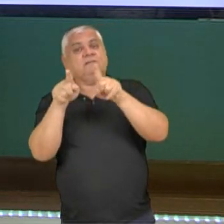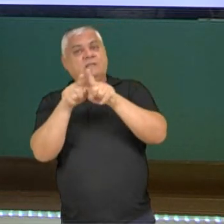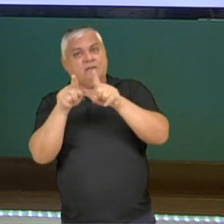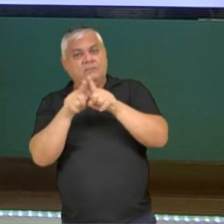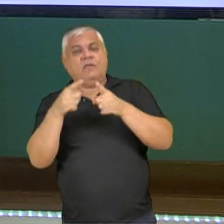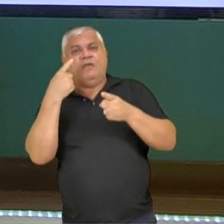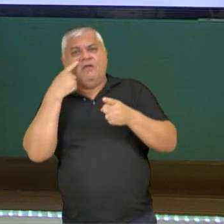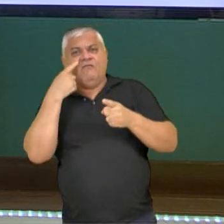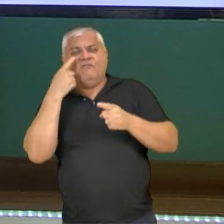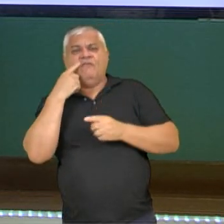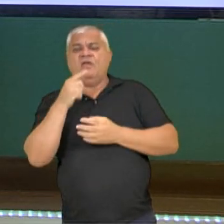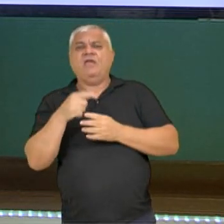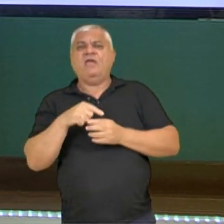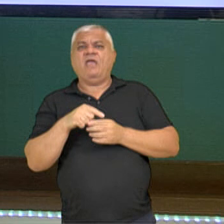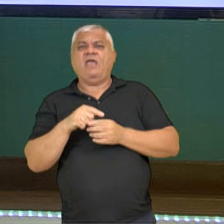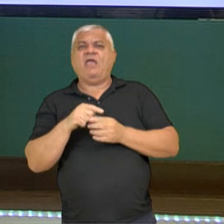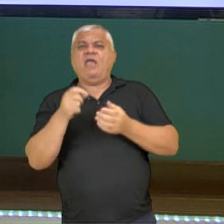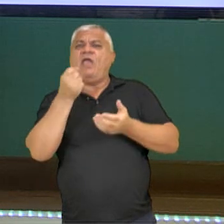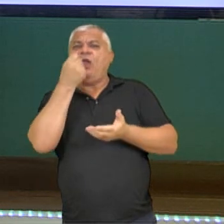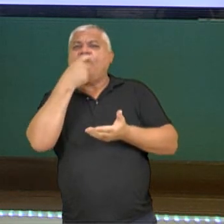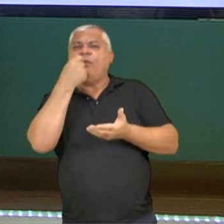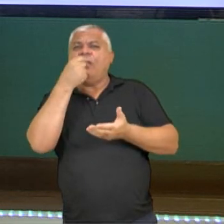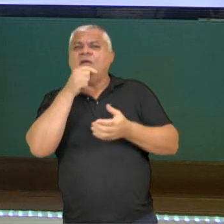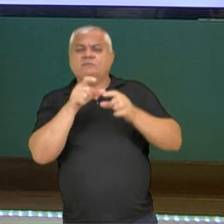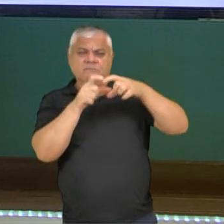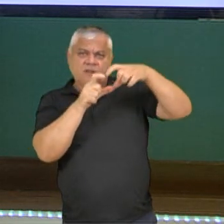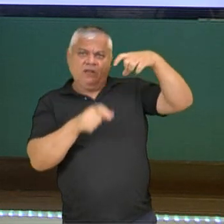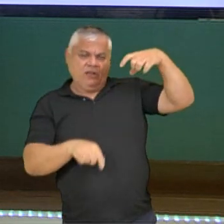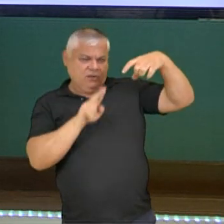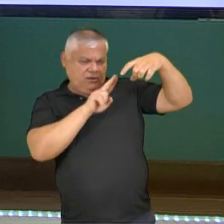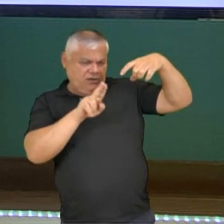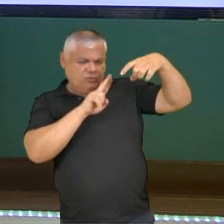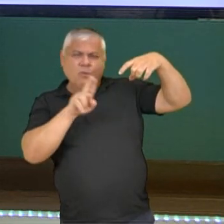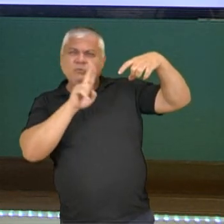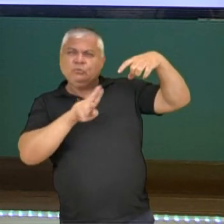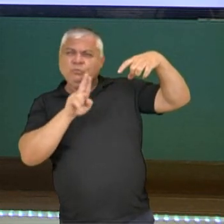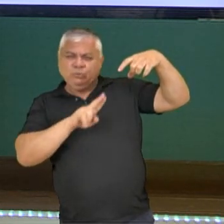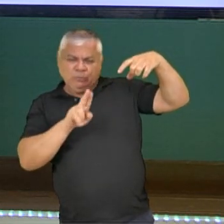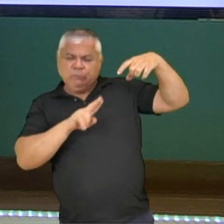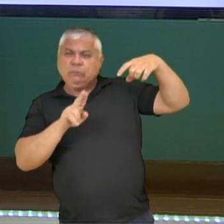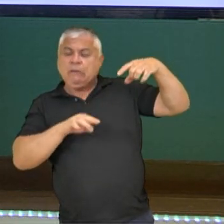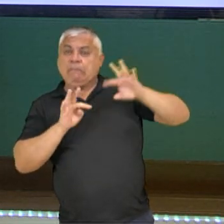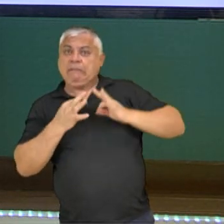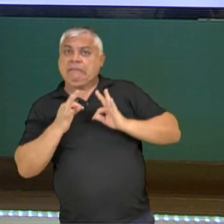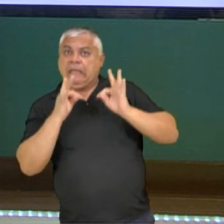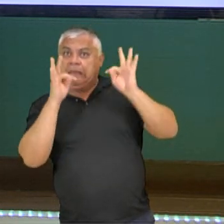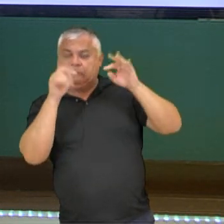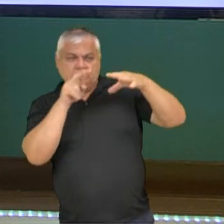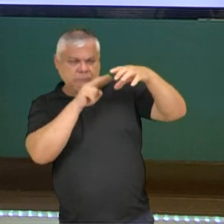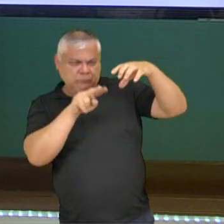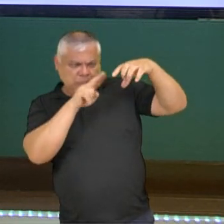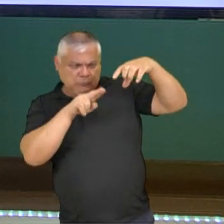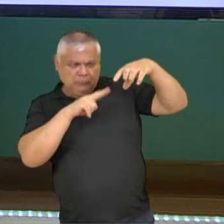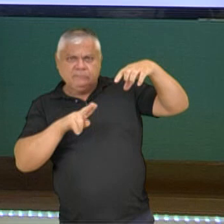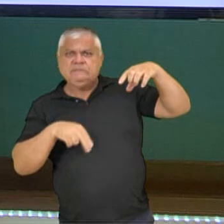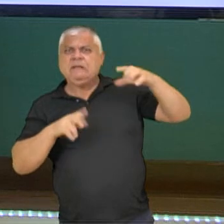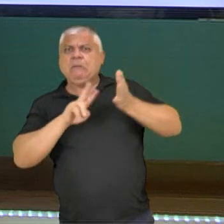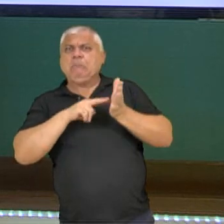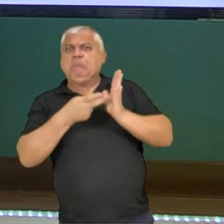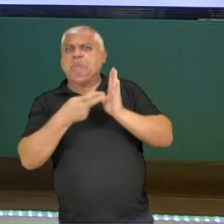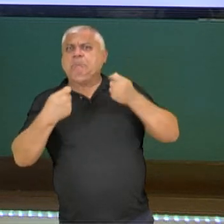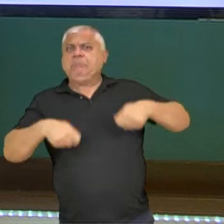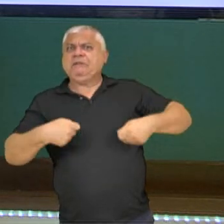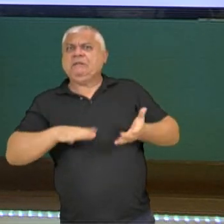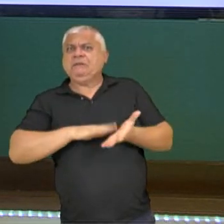pegar uma bula de um medicamento, você vai ter lá várias palavras técnicas que precisaria de um